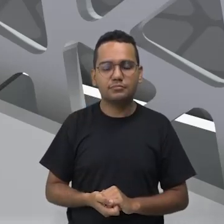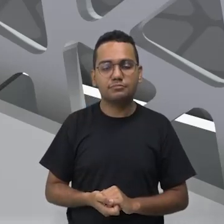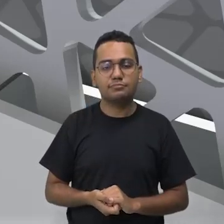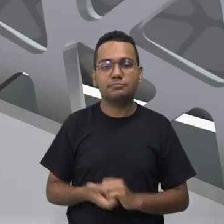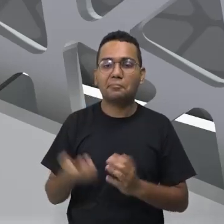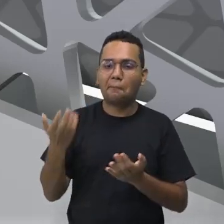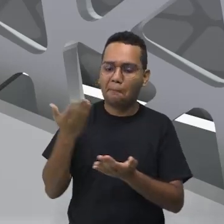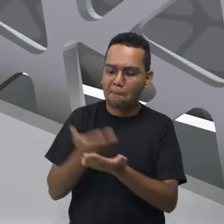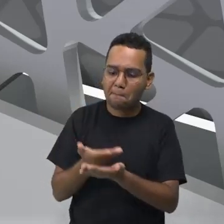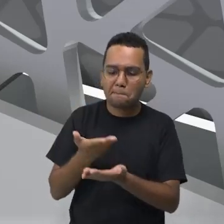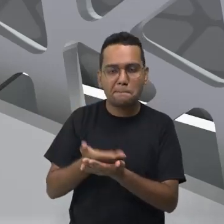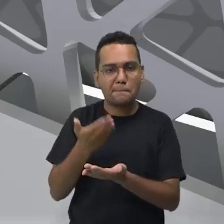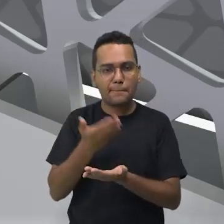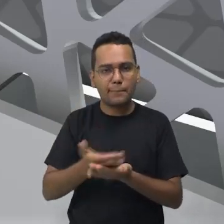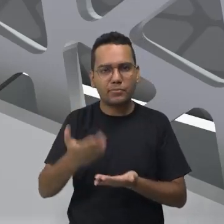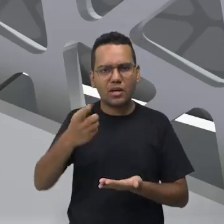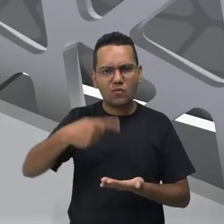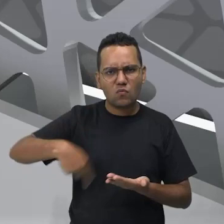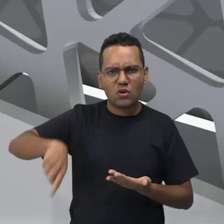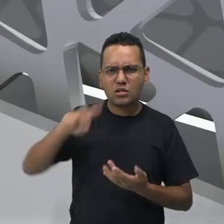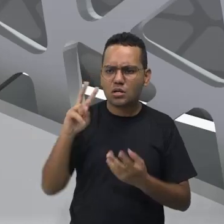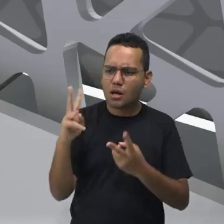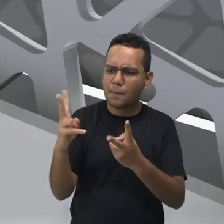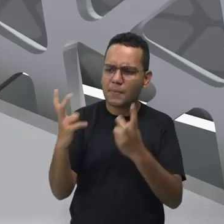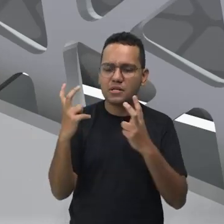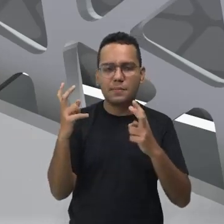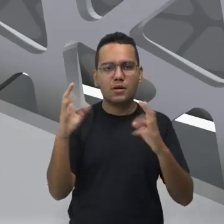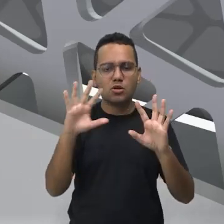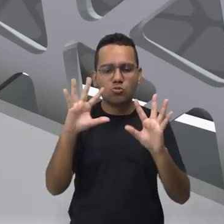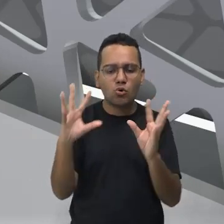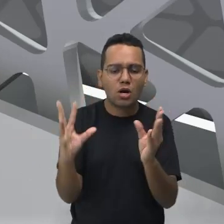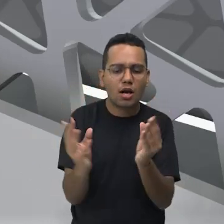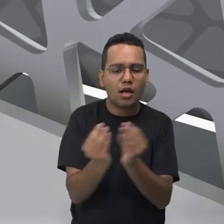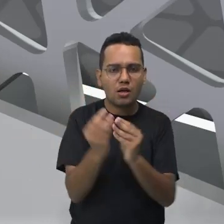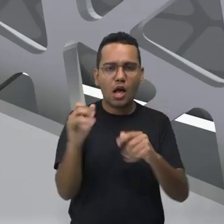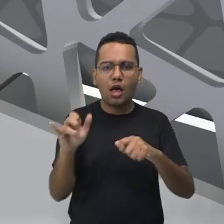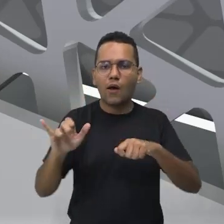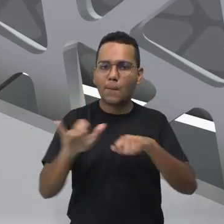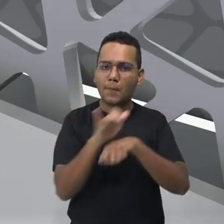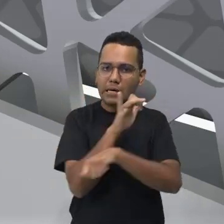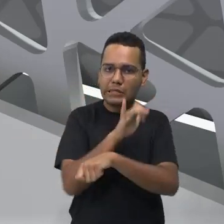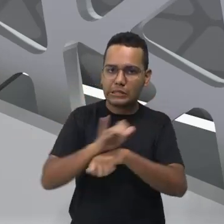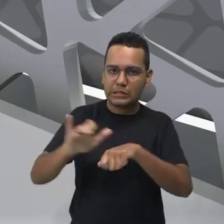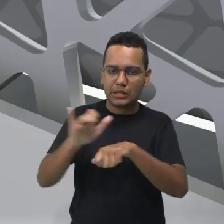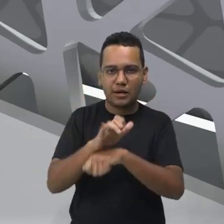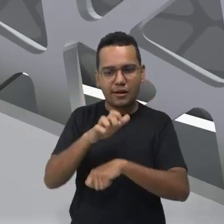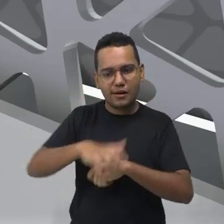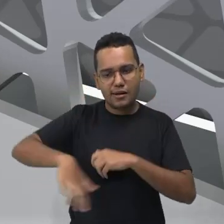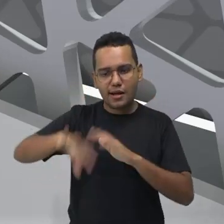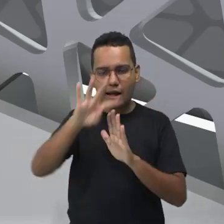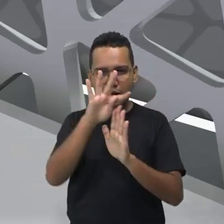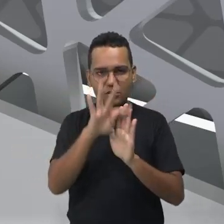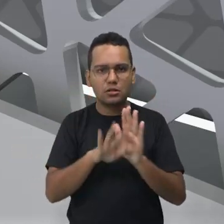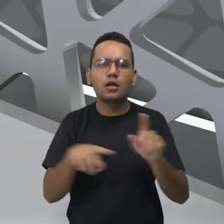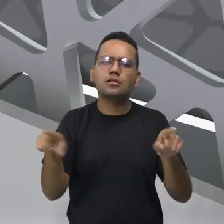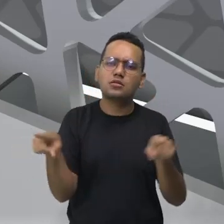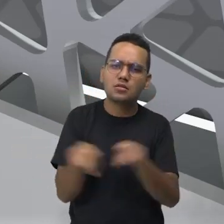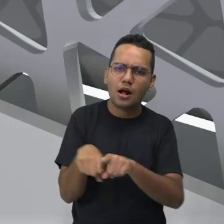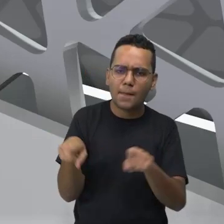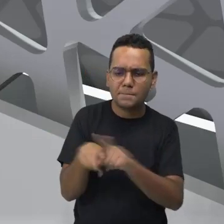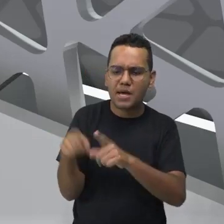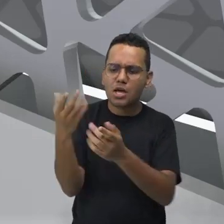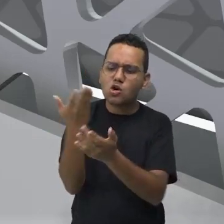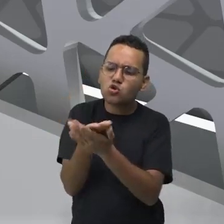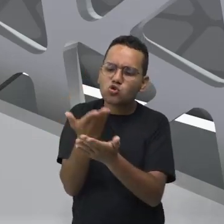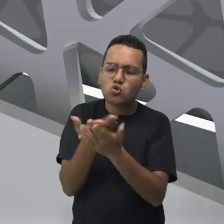essa foi a nossa aula. Vocês perceberam que o resumo é um mecanismo que pode ser utilizado para estudar, para aprender